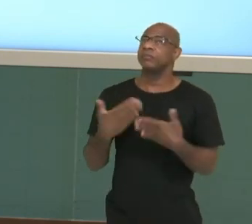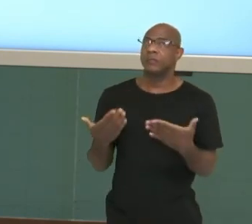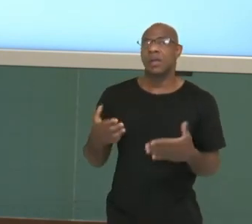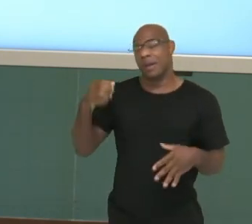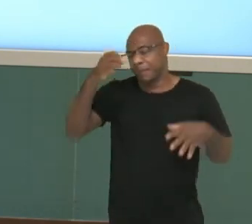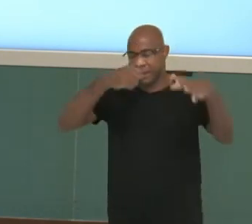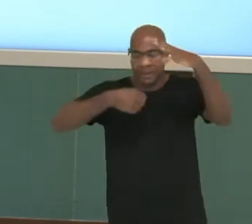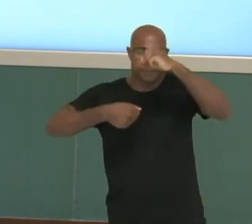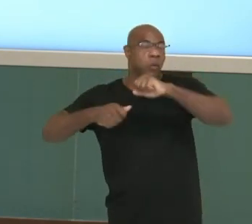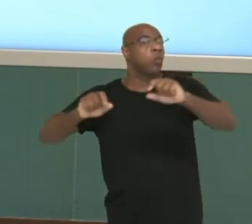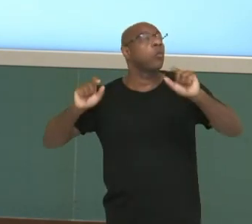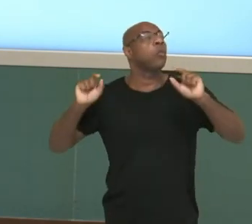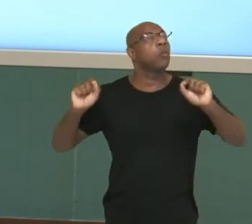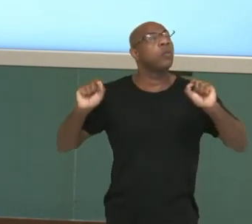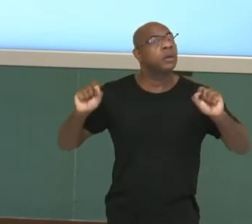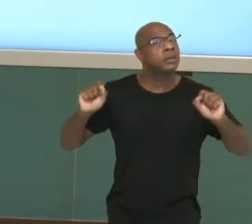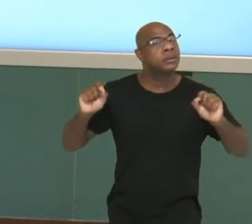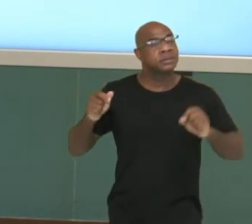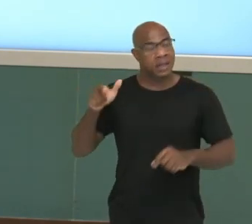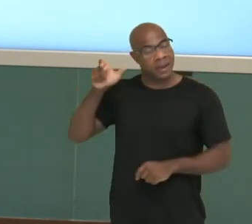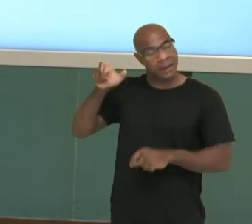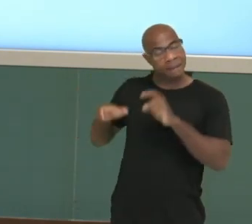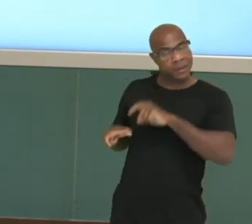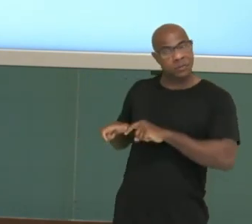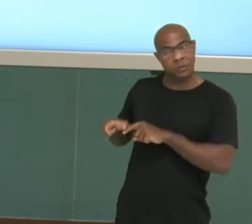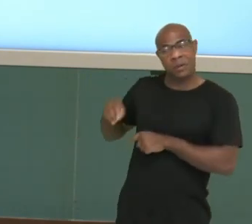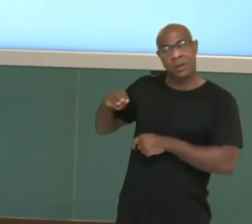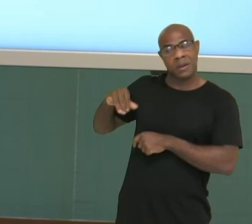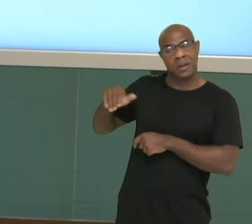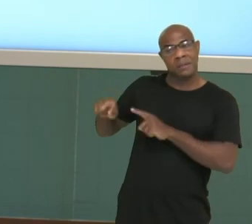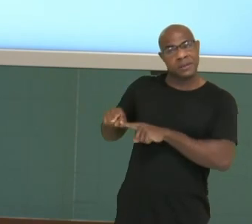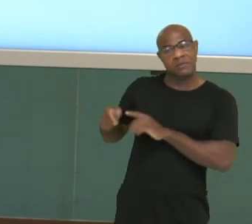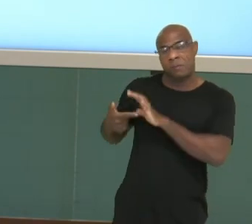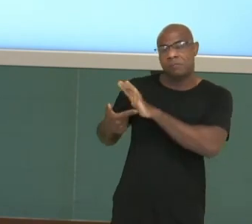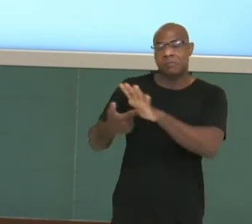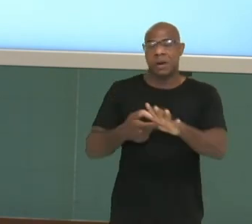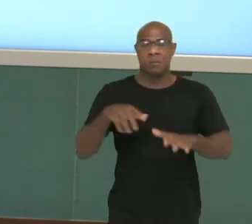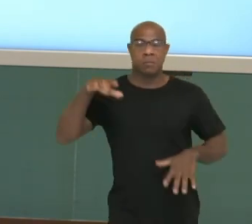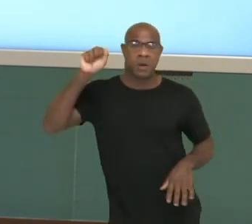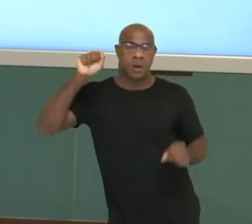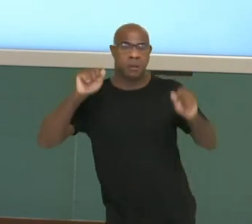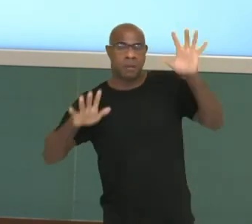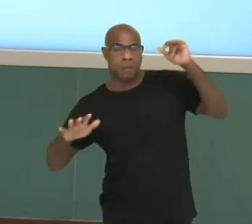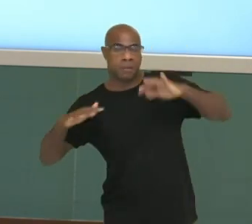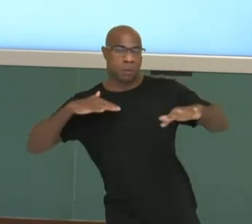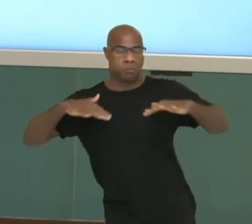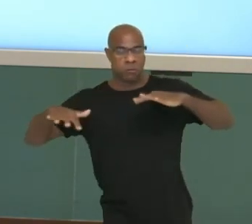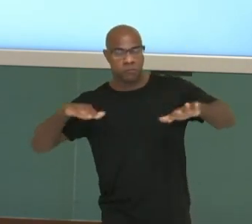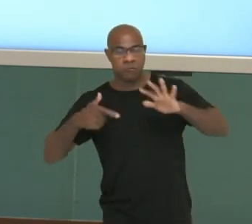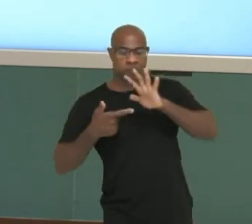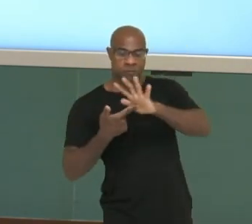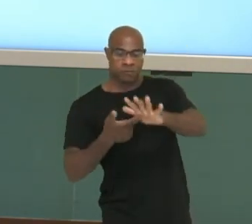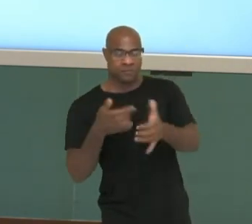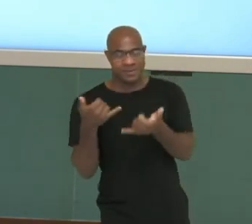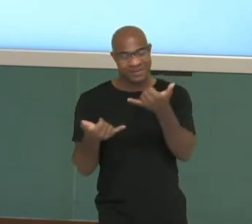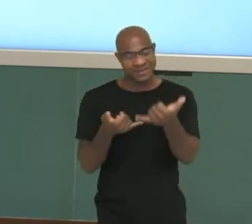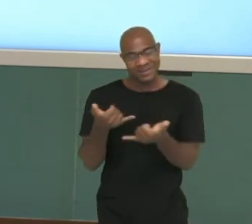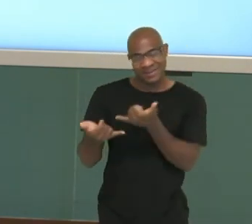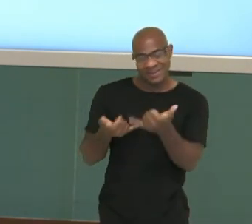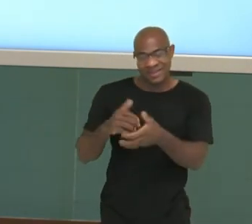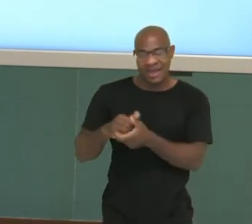Que o mímico ele vai fazer, vai encenar, vai expressar um movimento num jogo ali, muitas